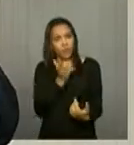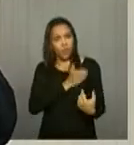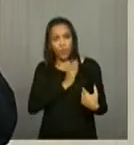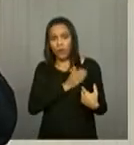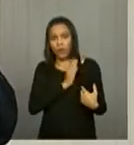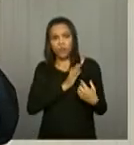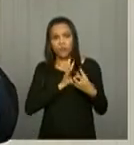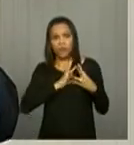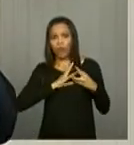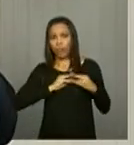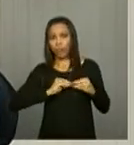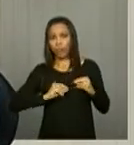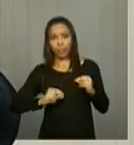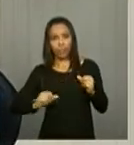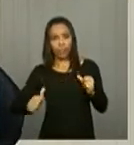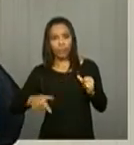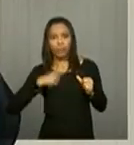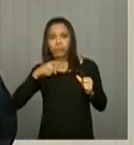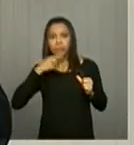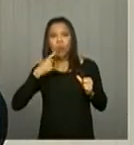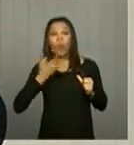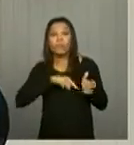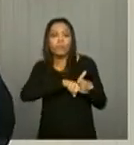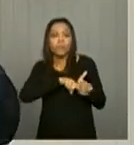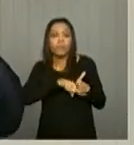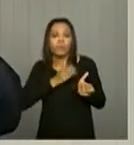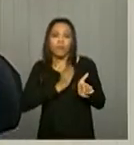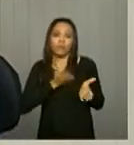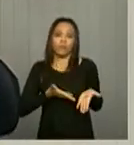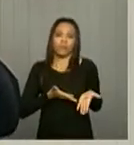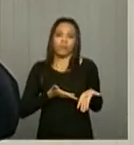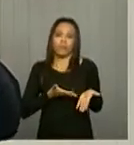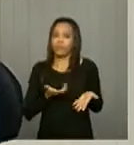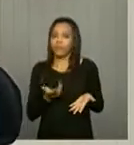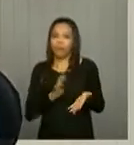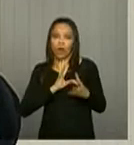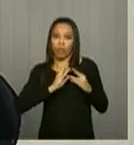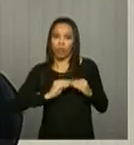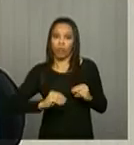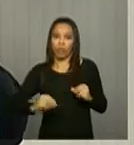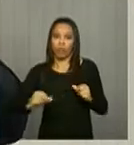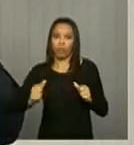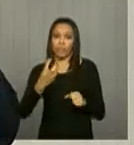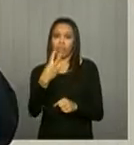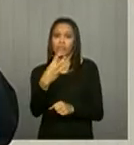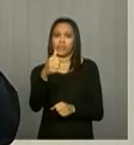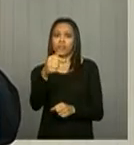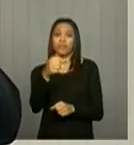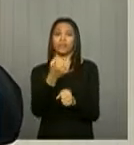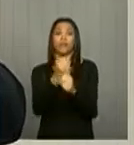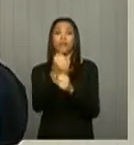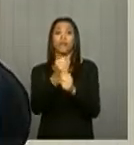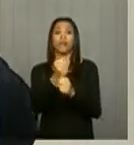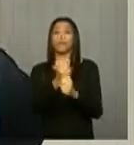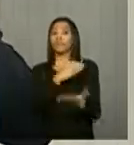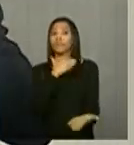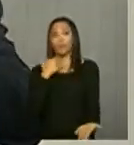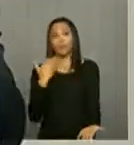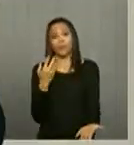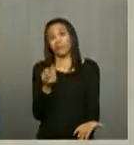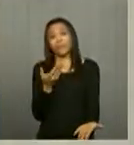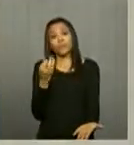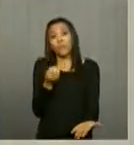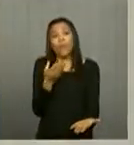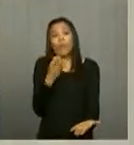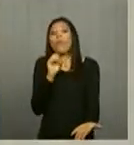mais disponível para examinarmos portanto não há como confirmar mos a morte natural por infarto do